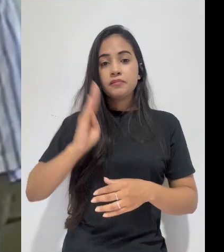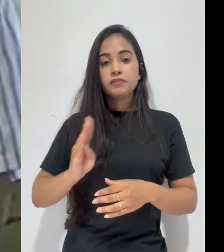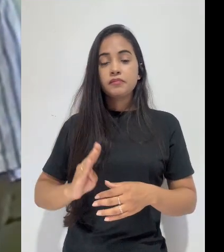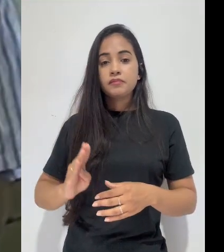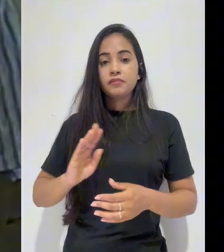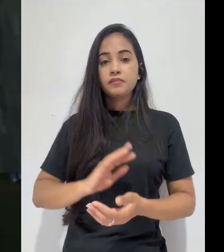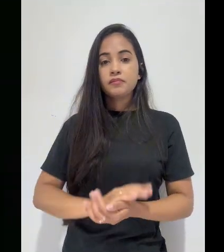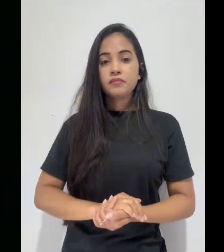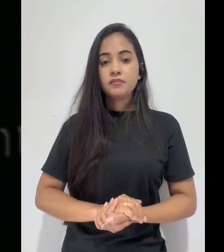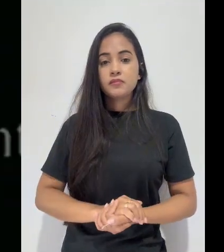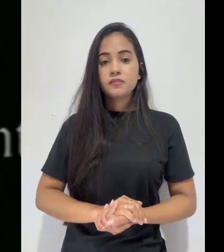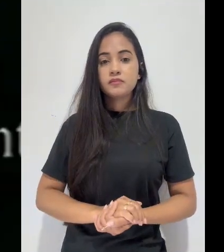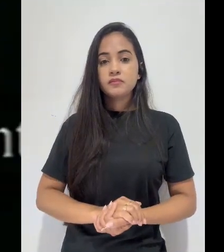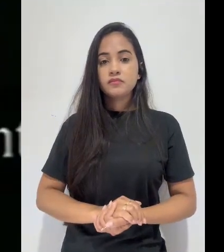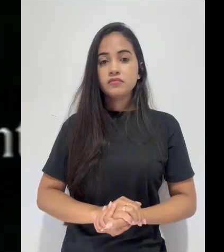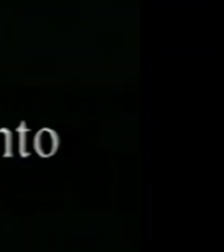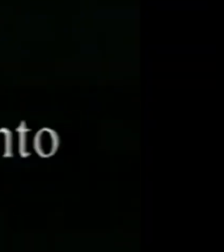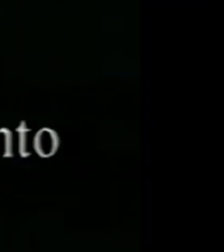brasileira.